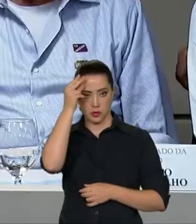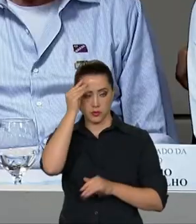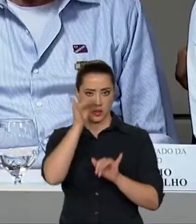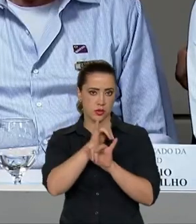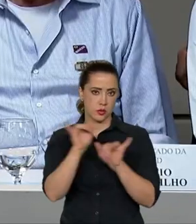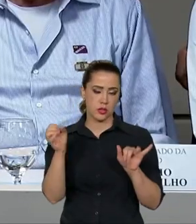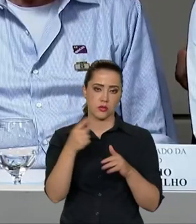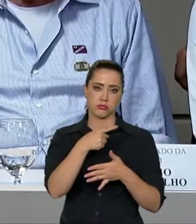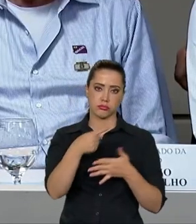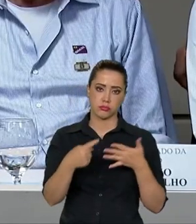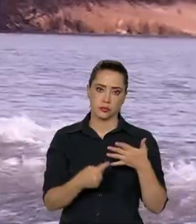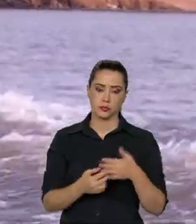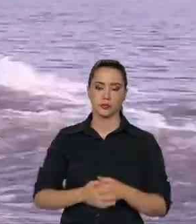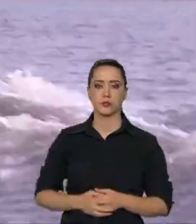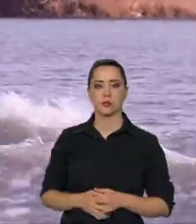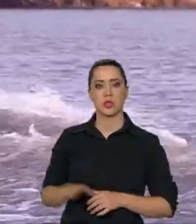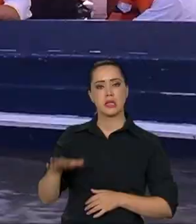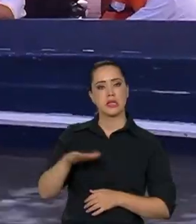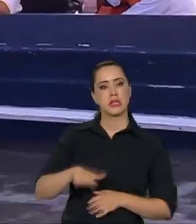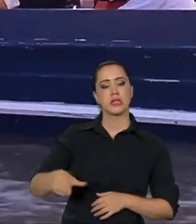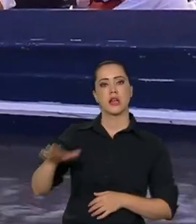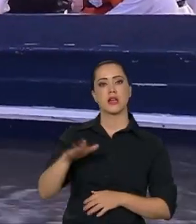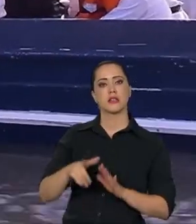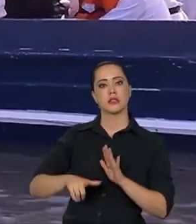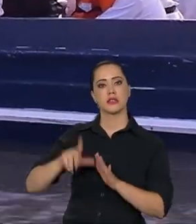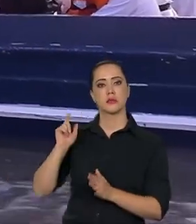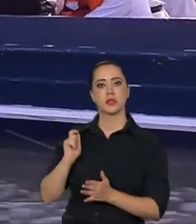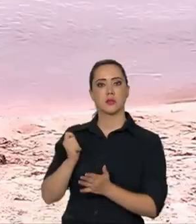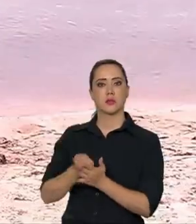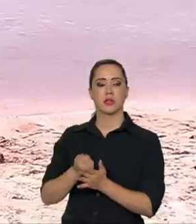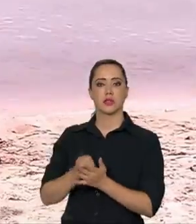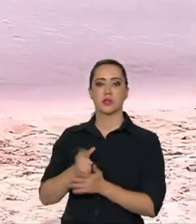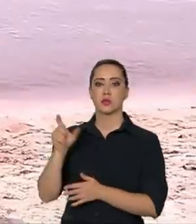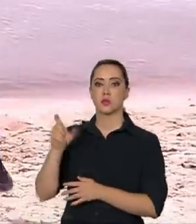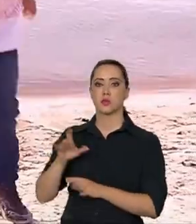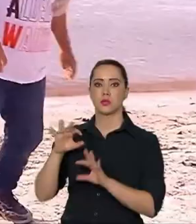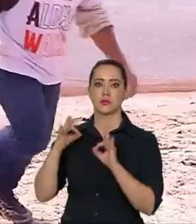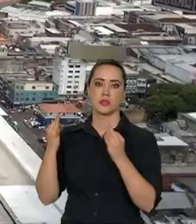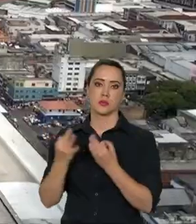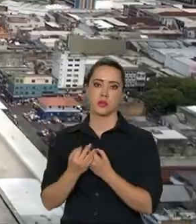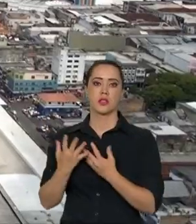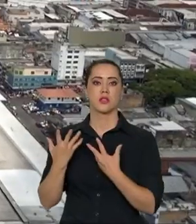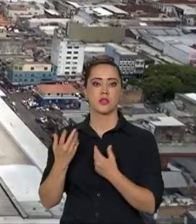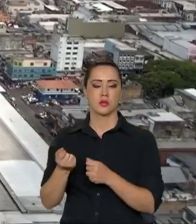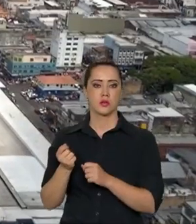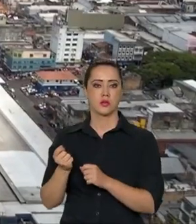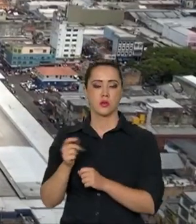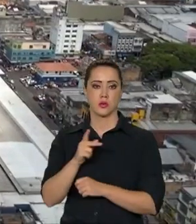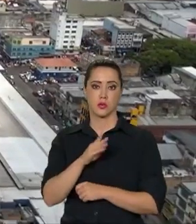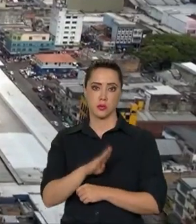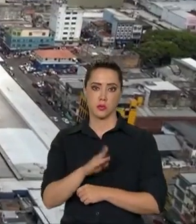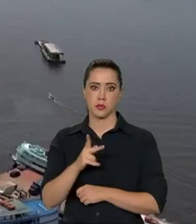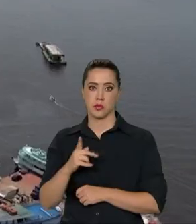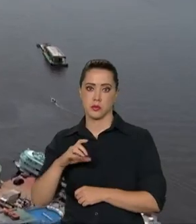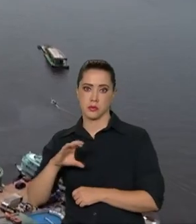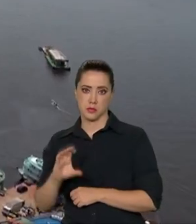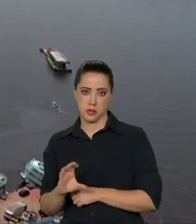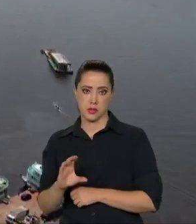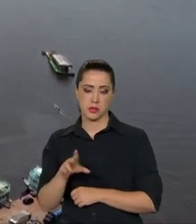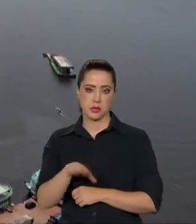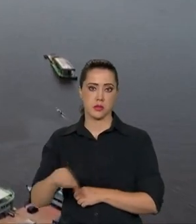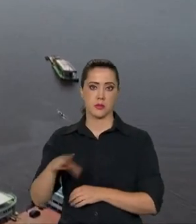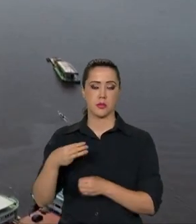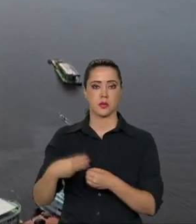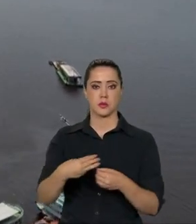anuncia novas medidas. Entre elas, a antecipação do pagamento do Bolsa Família e do benefício de prestação continuada para